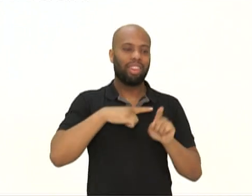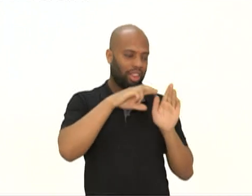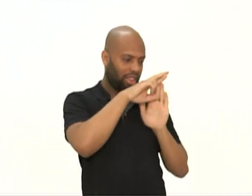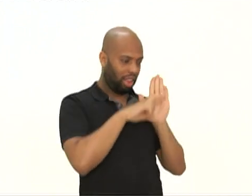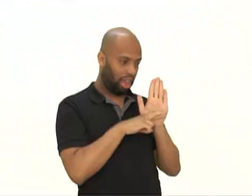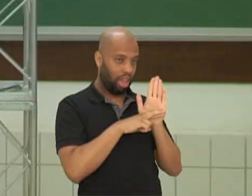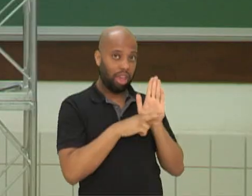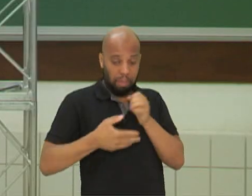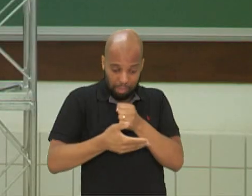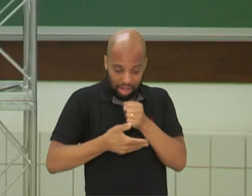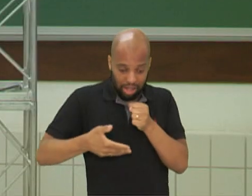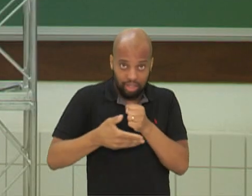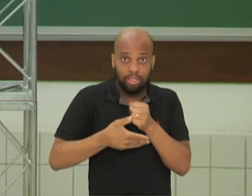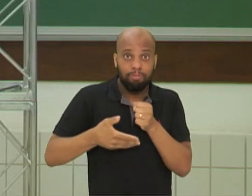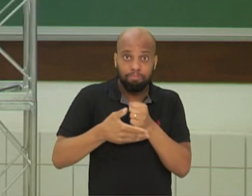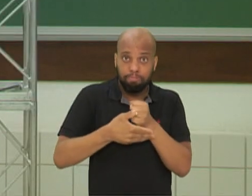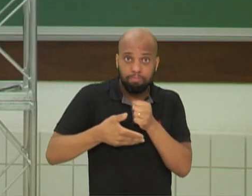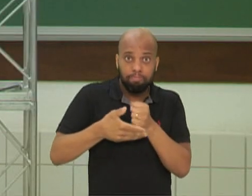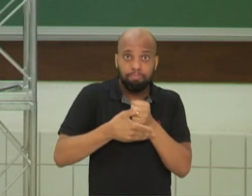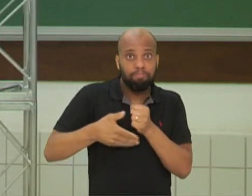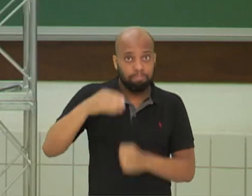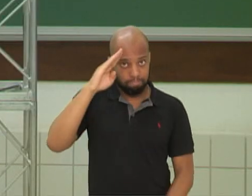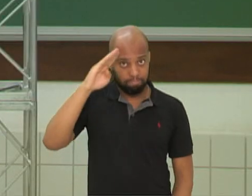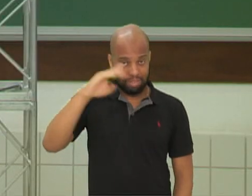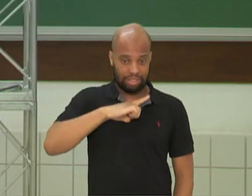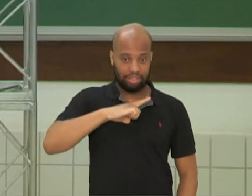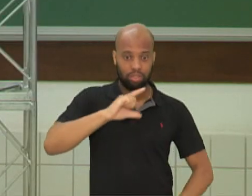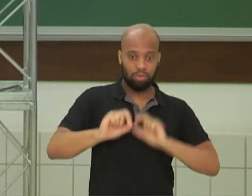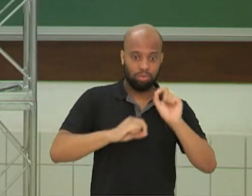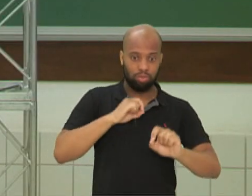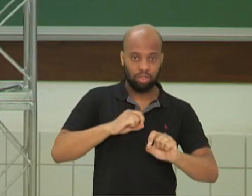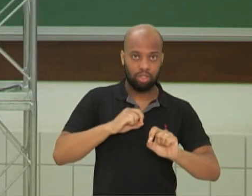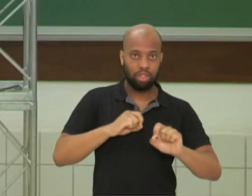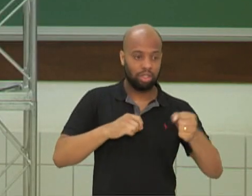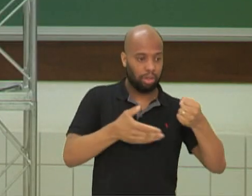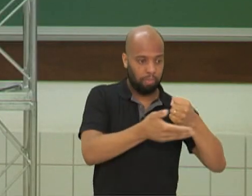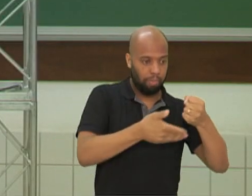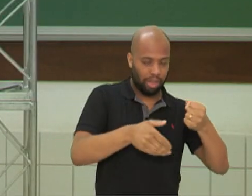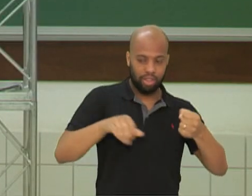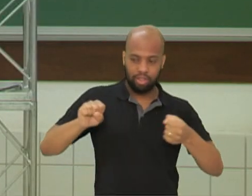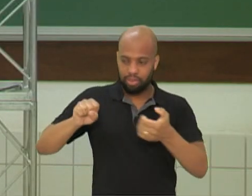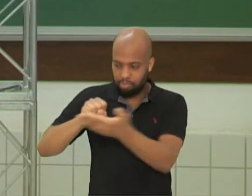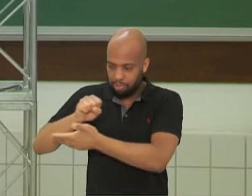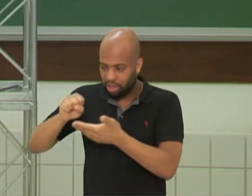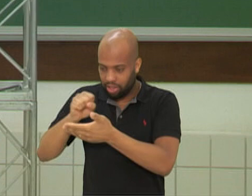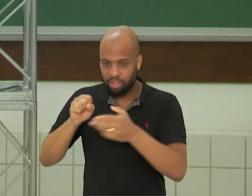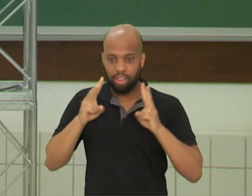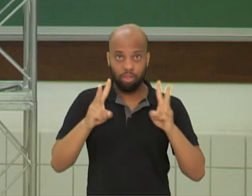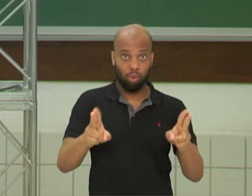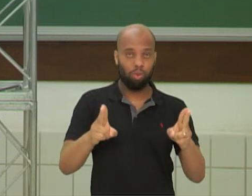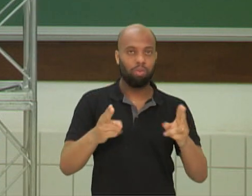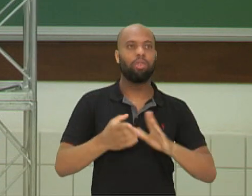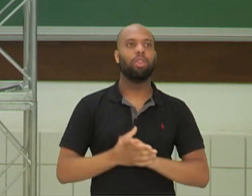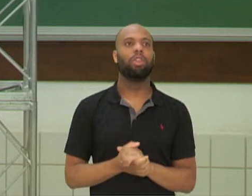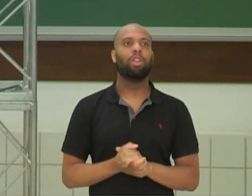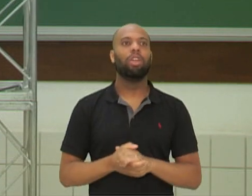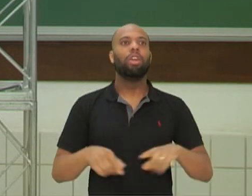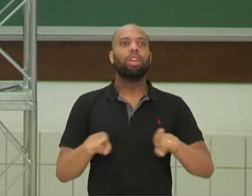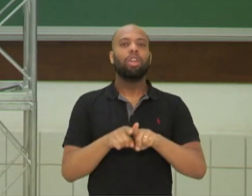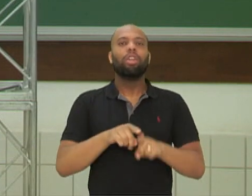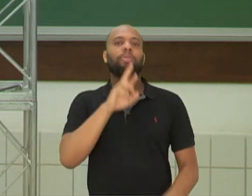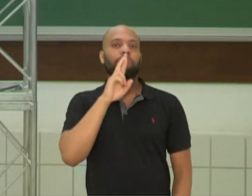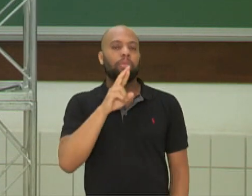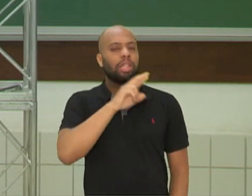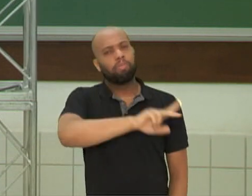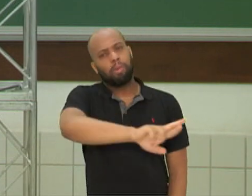propriedade fundamental, que seria de igualar as bases. Nós vamos revisitar esse conceito aqui nessa aula, daqui um pouquinho, e